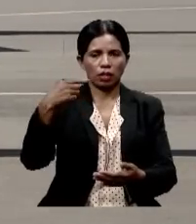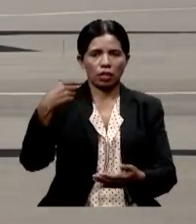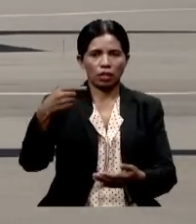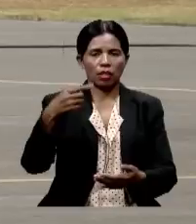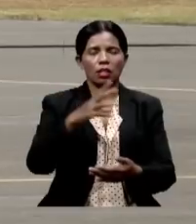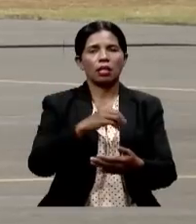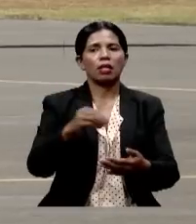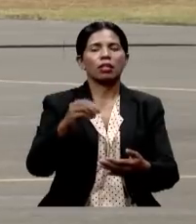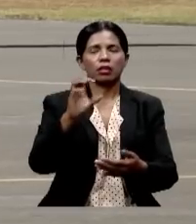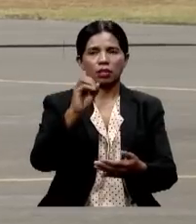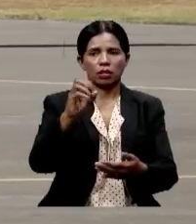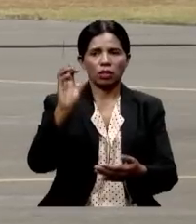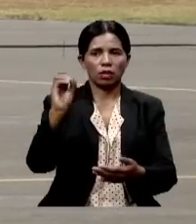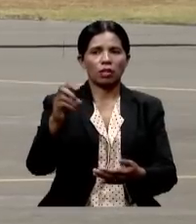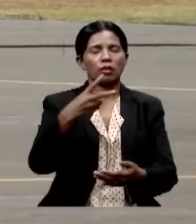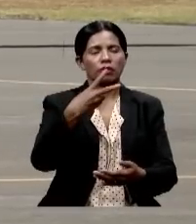VH-JZO,